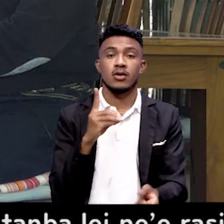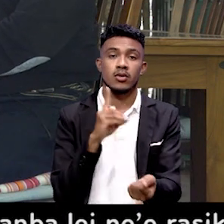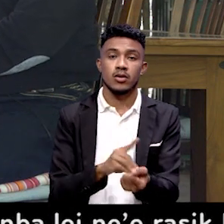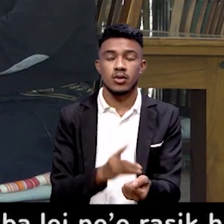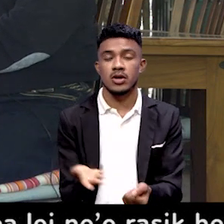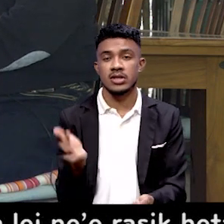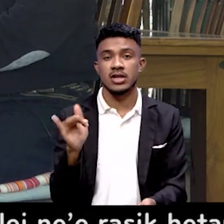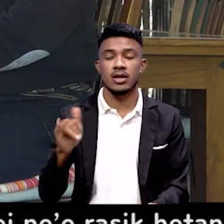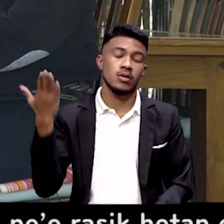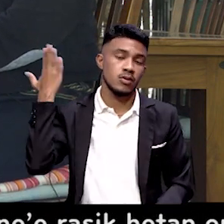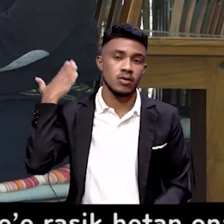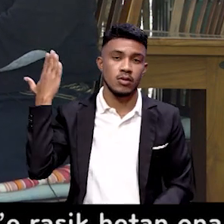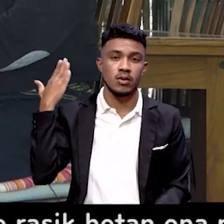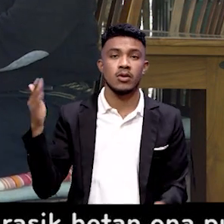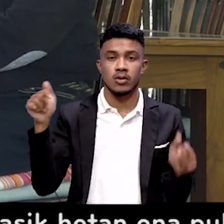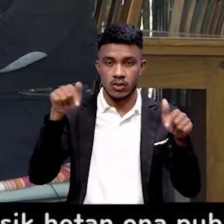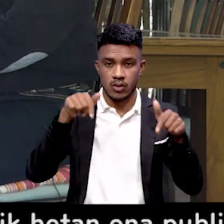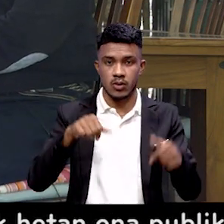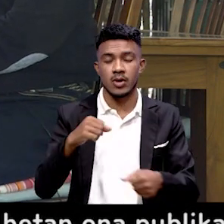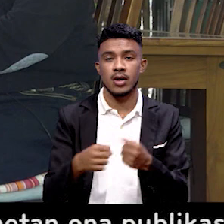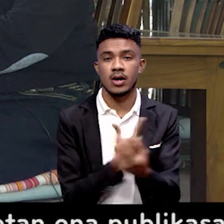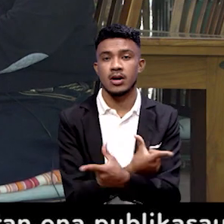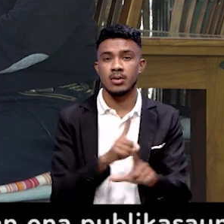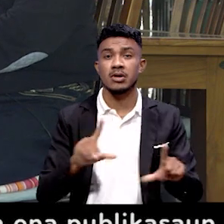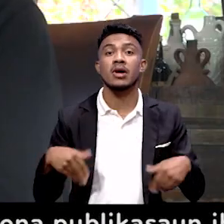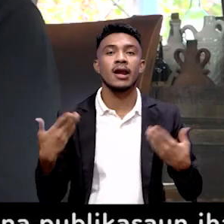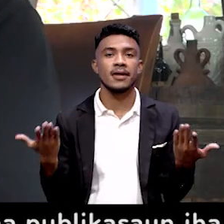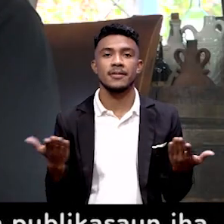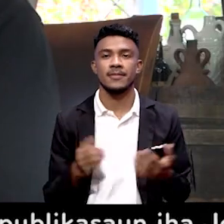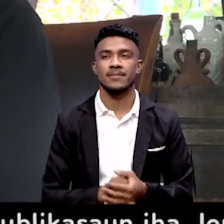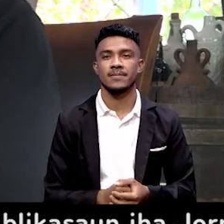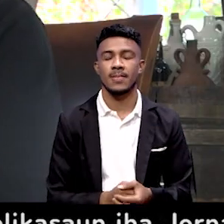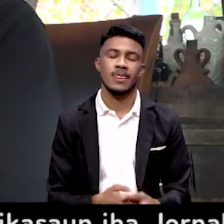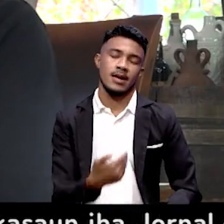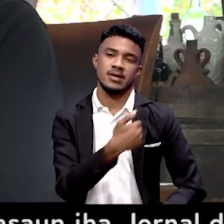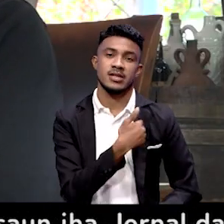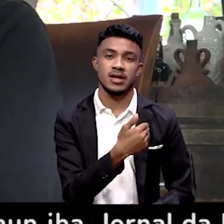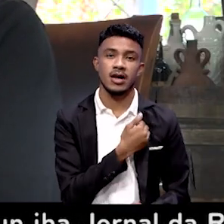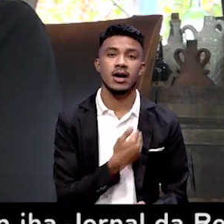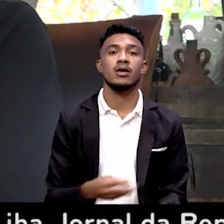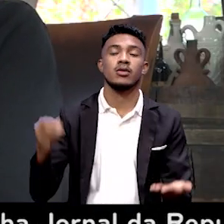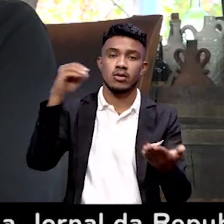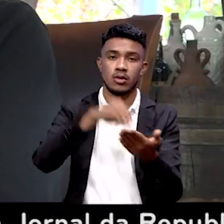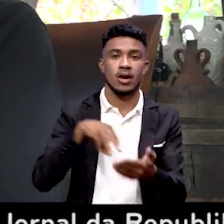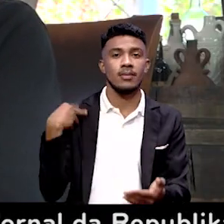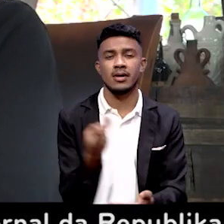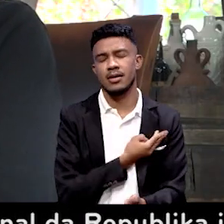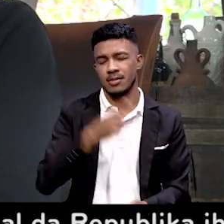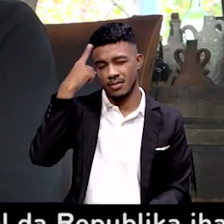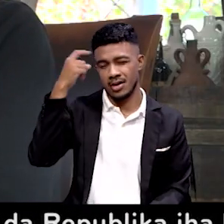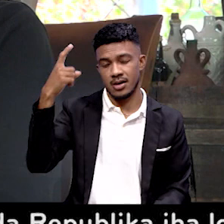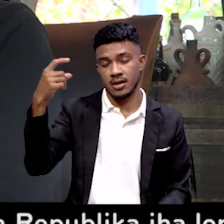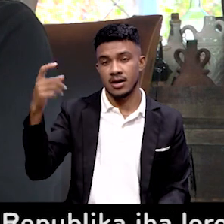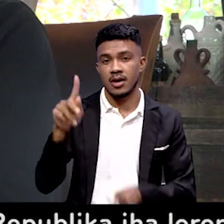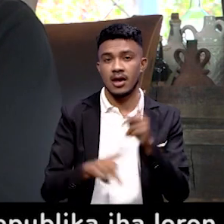Uluk, Toia Libertação do Povo Kalai. Se dão que realiza a Mini Mehi, o povo